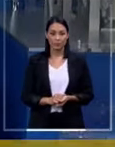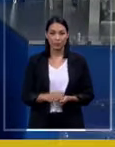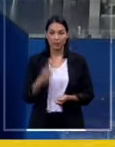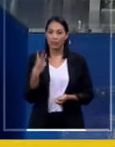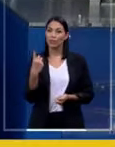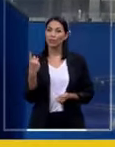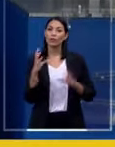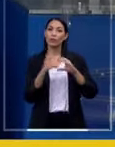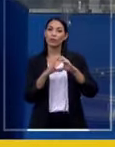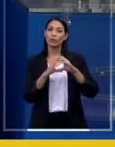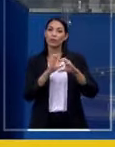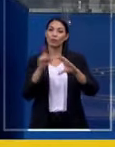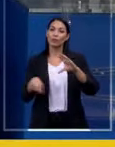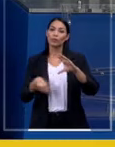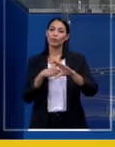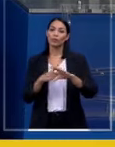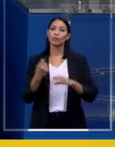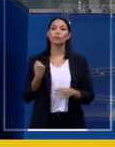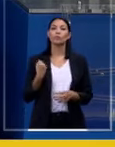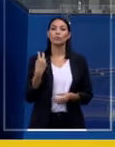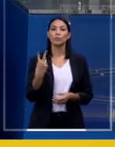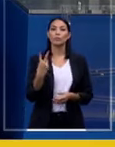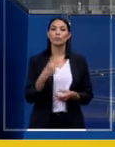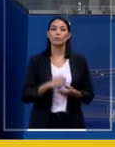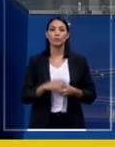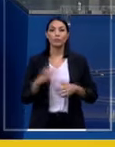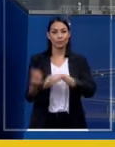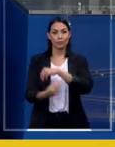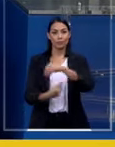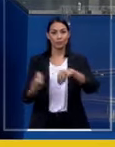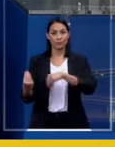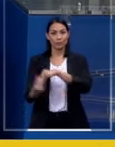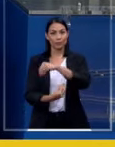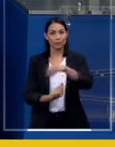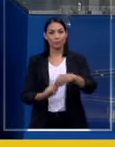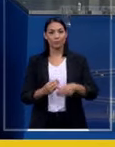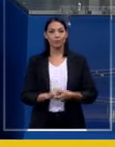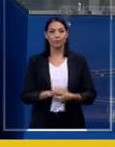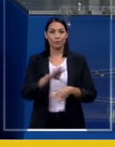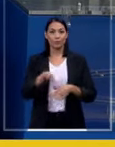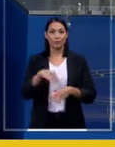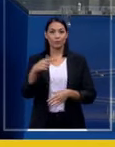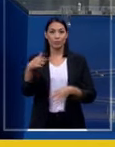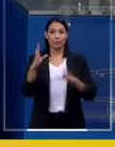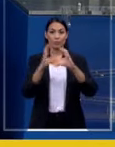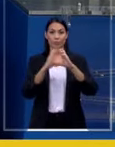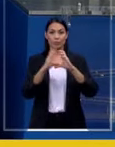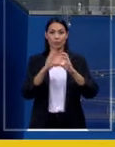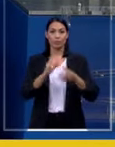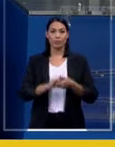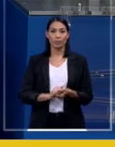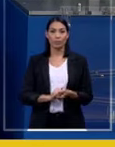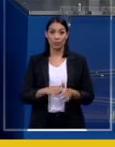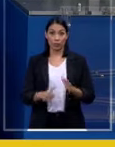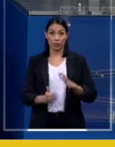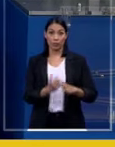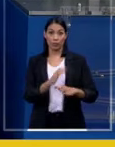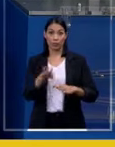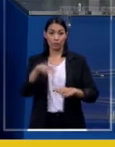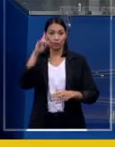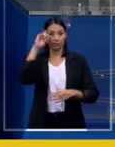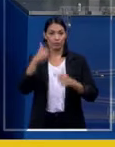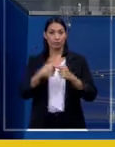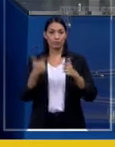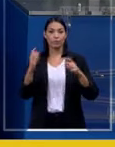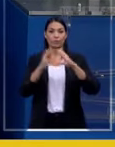31 bolas no Globo 2 já estão presentes no Globo, Globo girando. Vamos ao sorteio das 7 dezenas da primeira fase do sorteio do Dia de